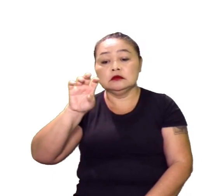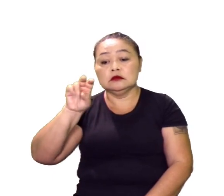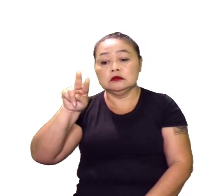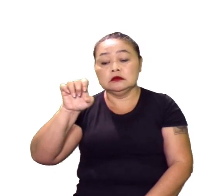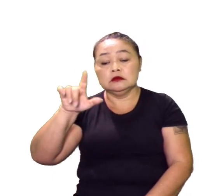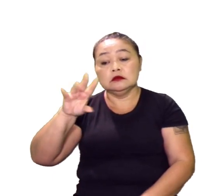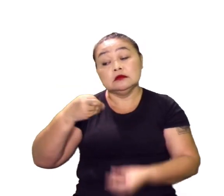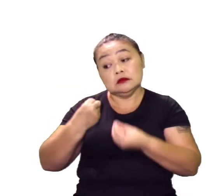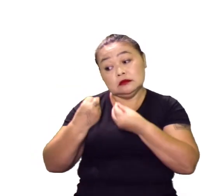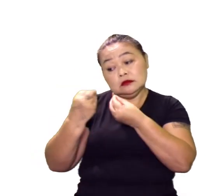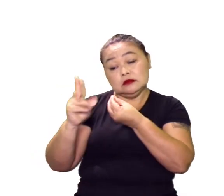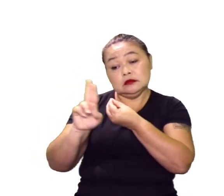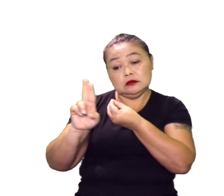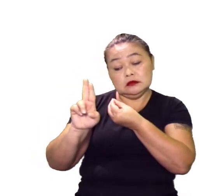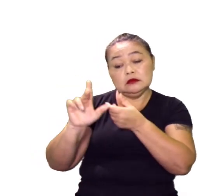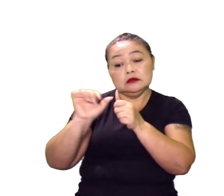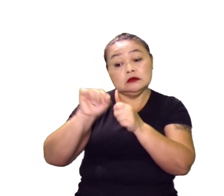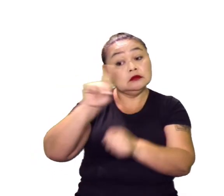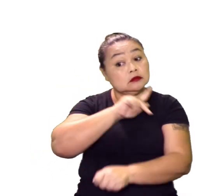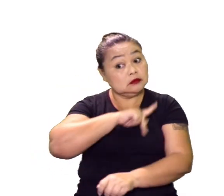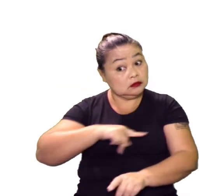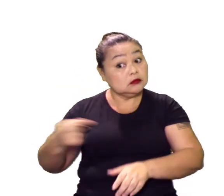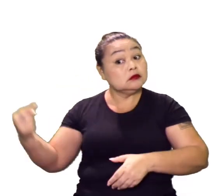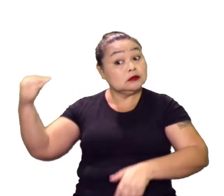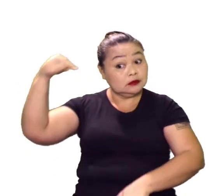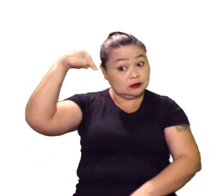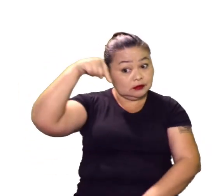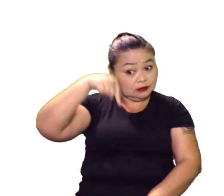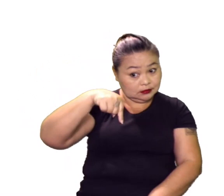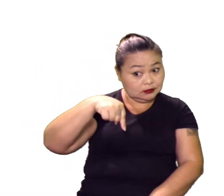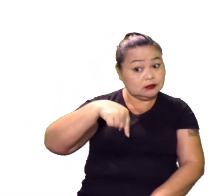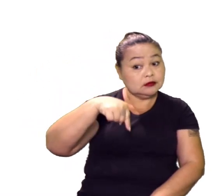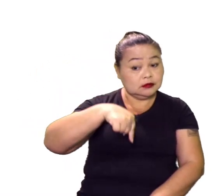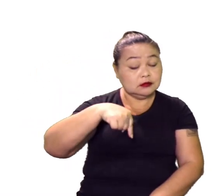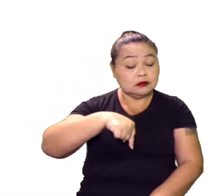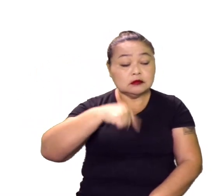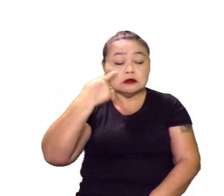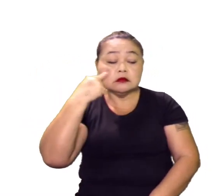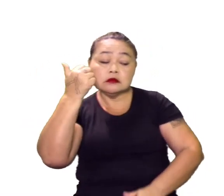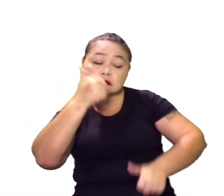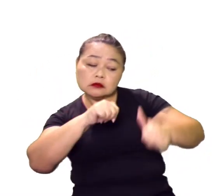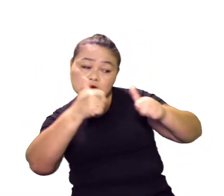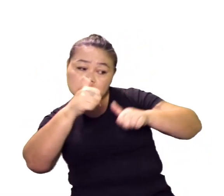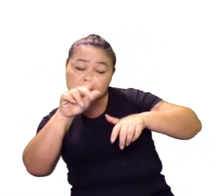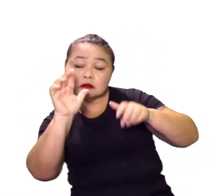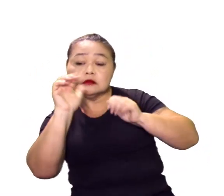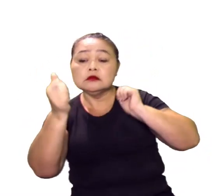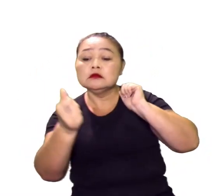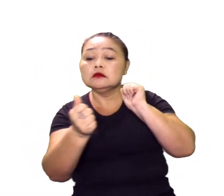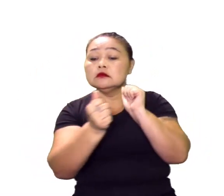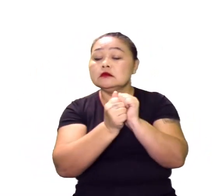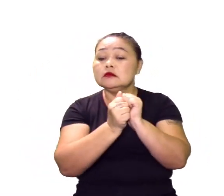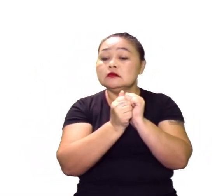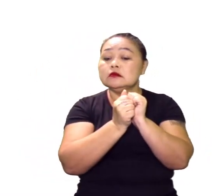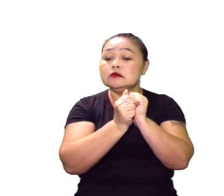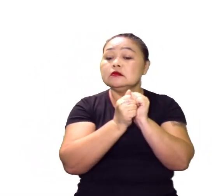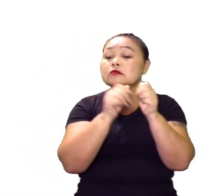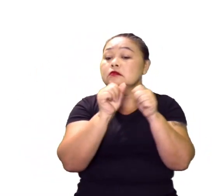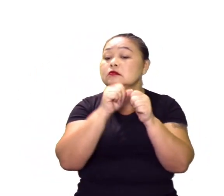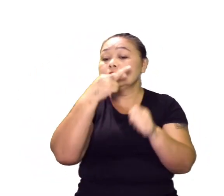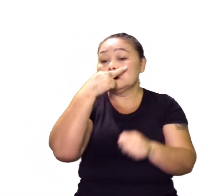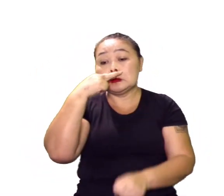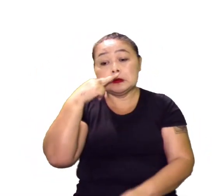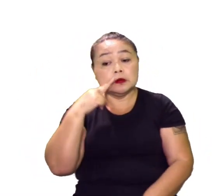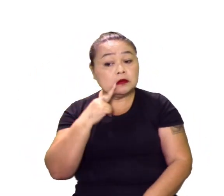recebeu esse nome justamente porque o presidente Roosevelt veio aqui, fez um levantamento, né, na época, junto com o Marechal Rondon.